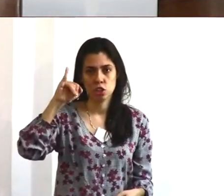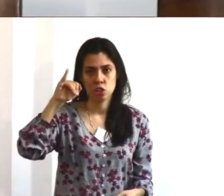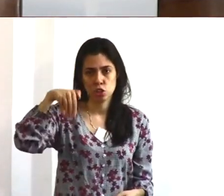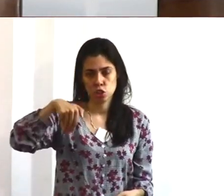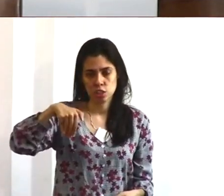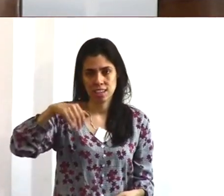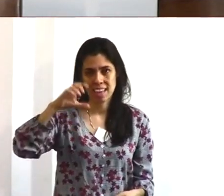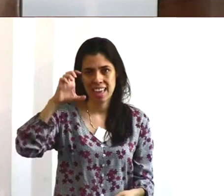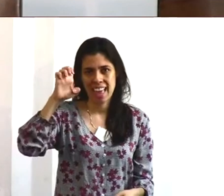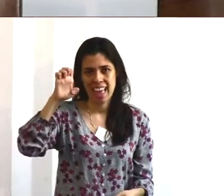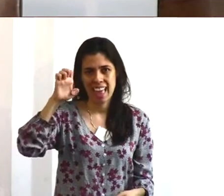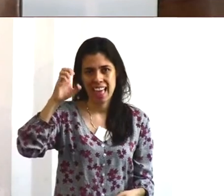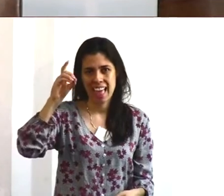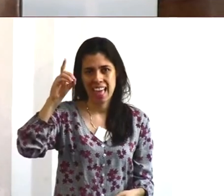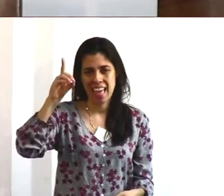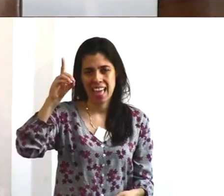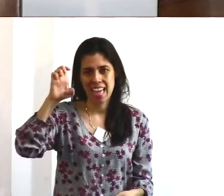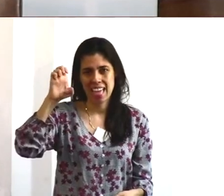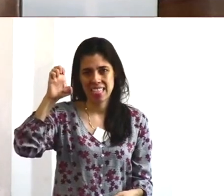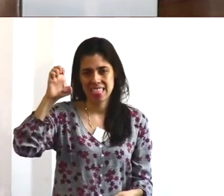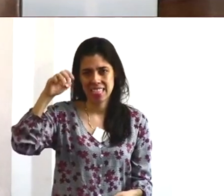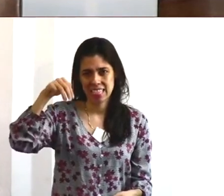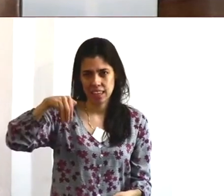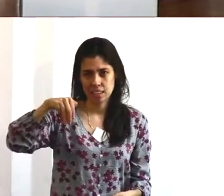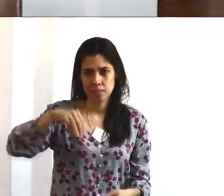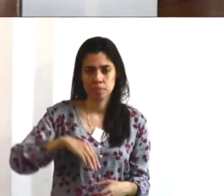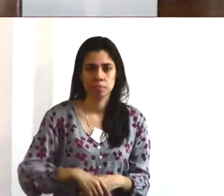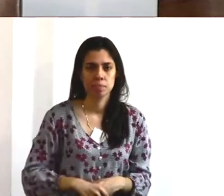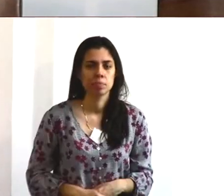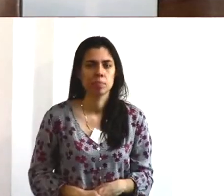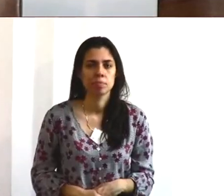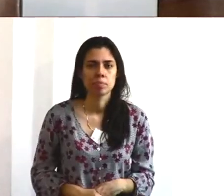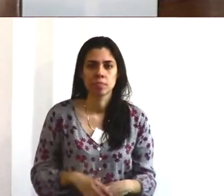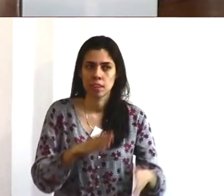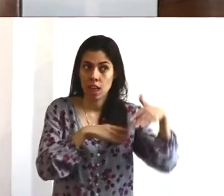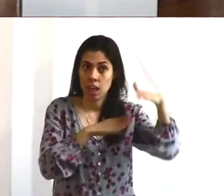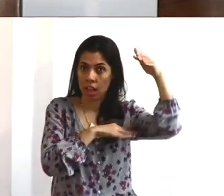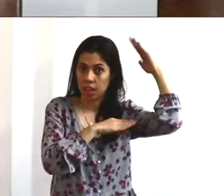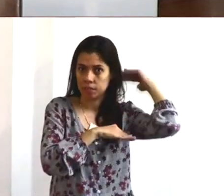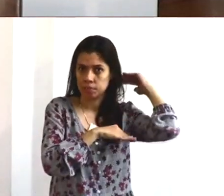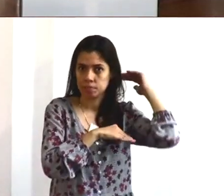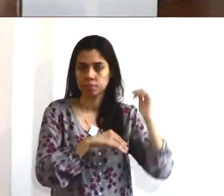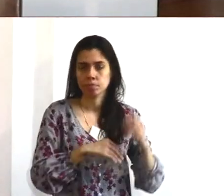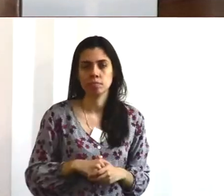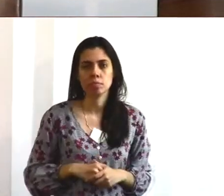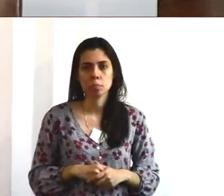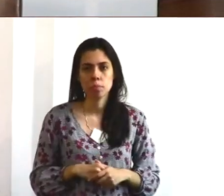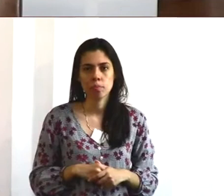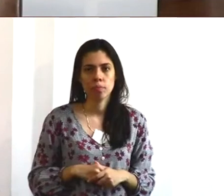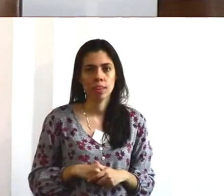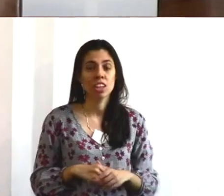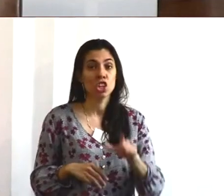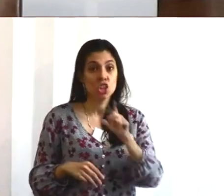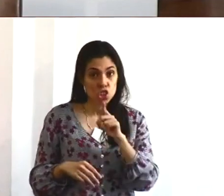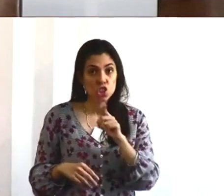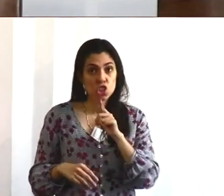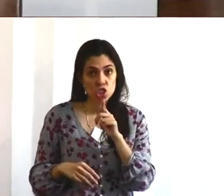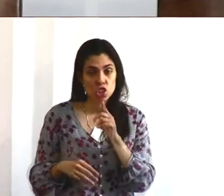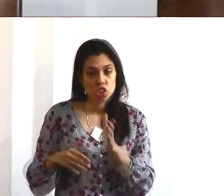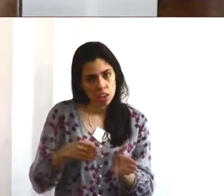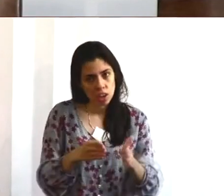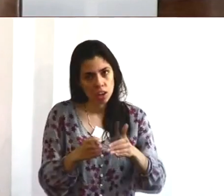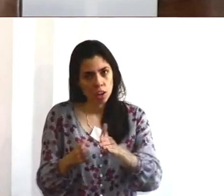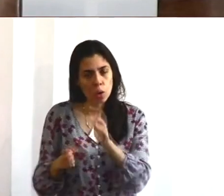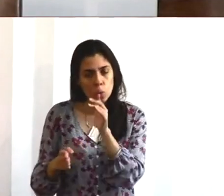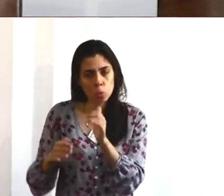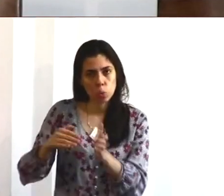que cortava o meio do jardim, do paraíso, do Jardim do Éden. Depois lá em João 7, nós temos